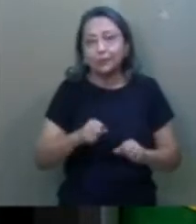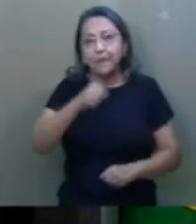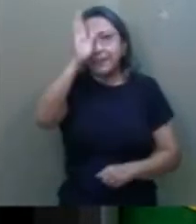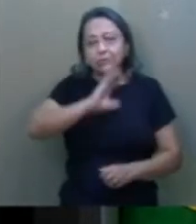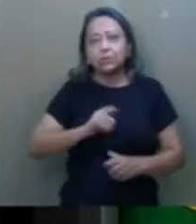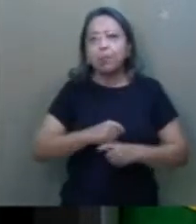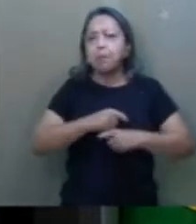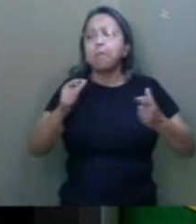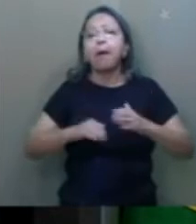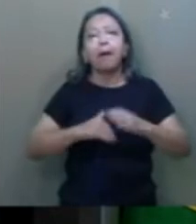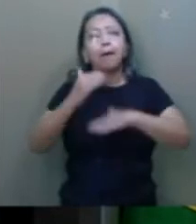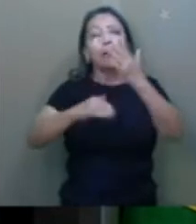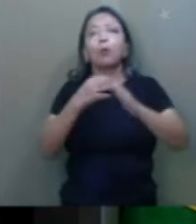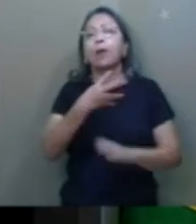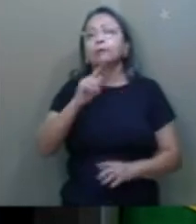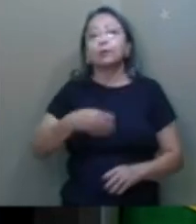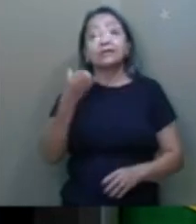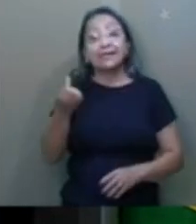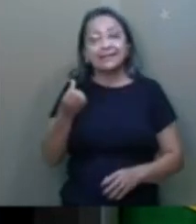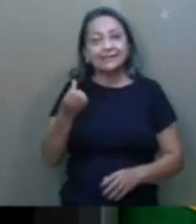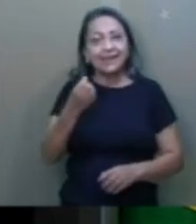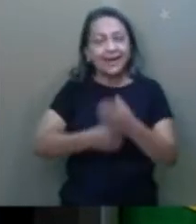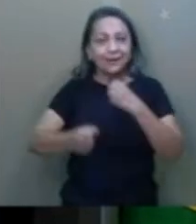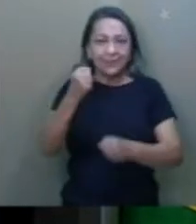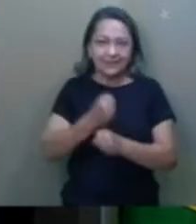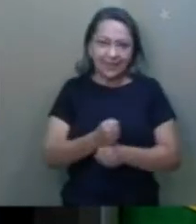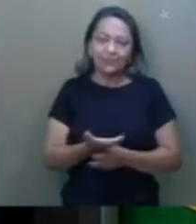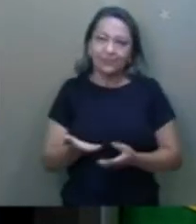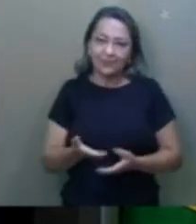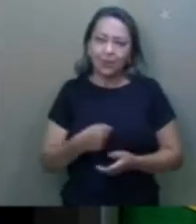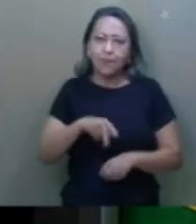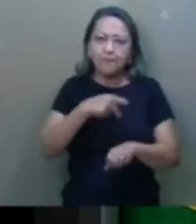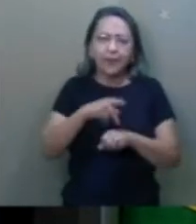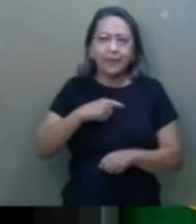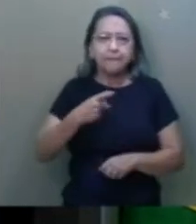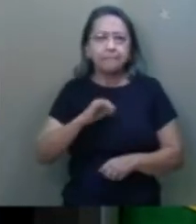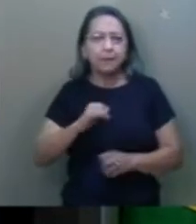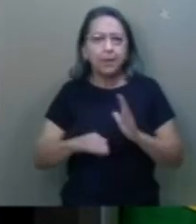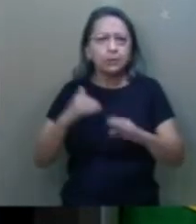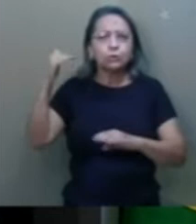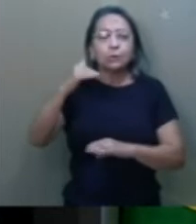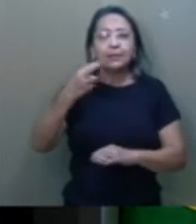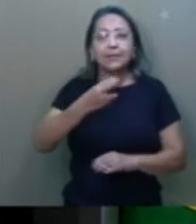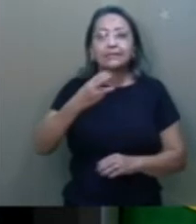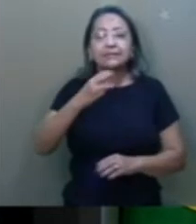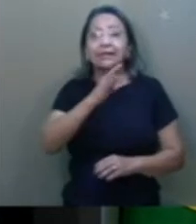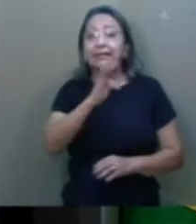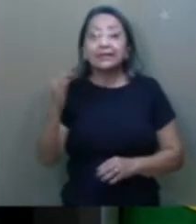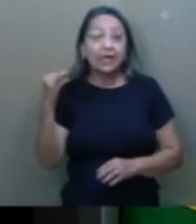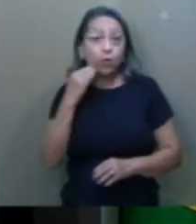Brasil cresceu 4,6 no ano passado. Senhores, um país que tem um PIB superior a 3 trilhões,